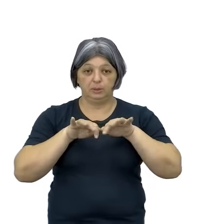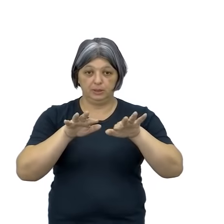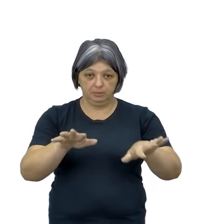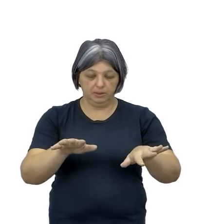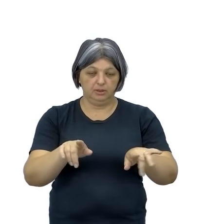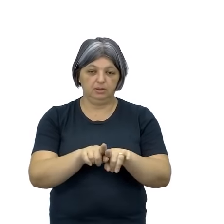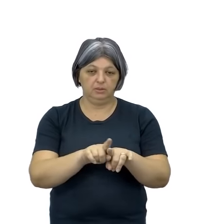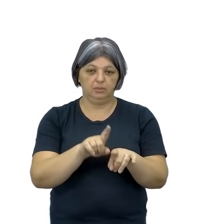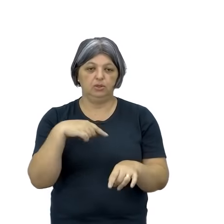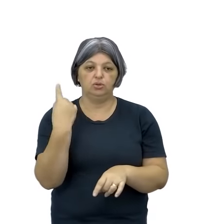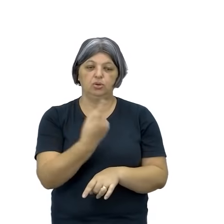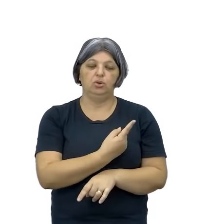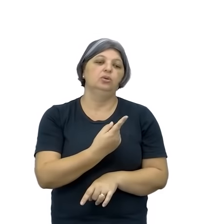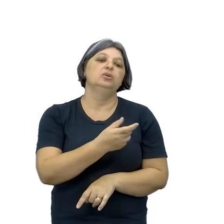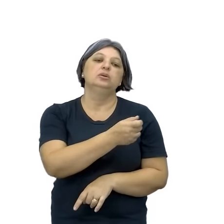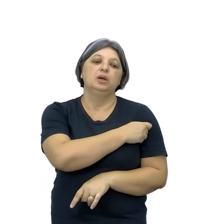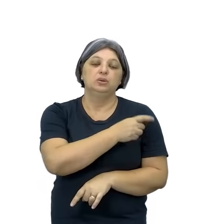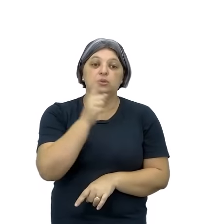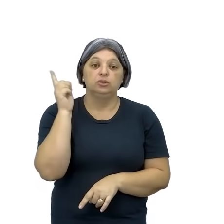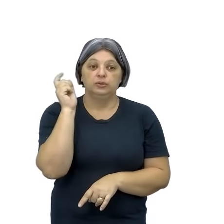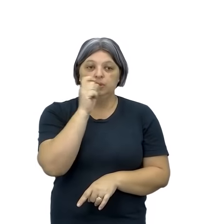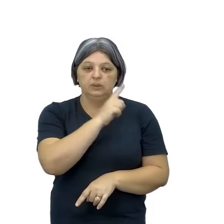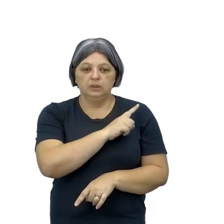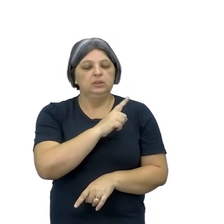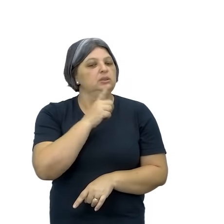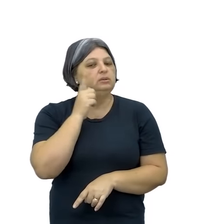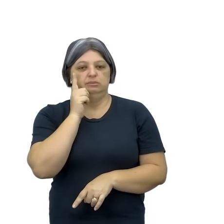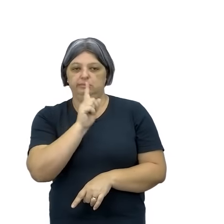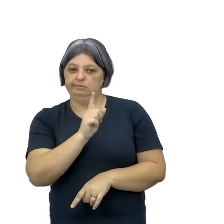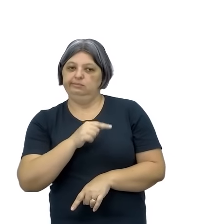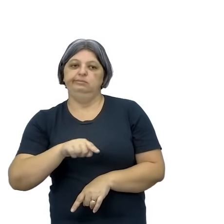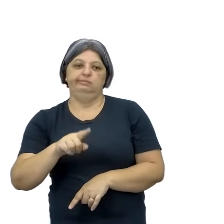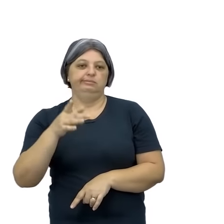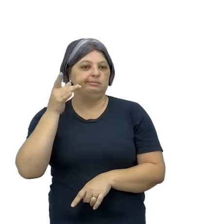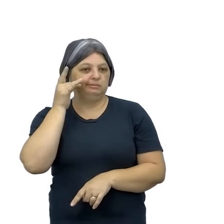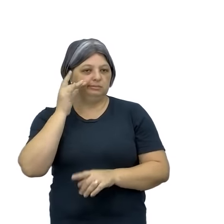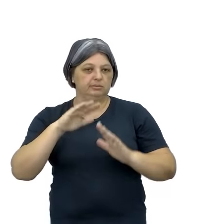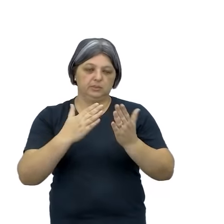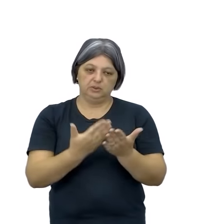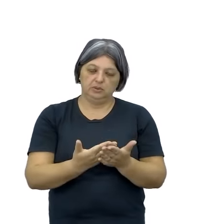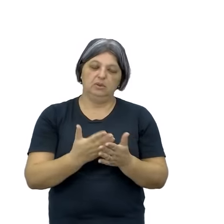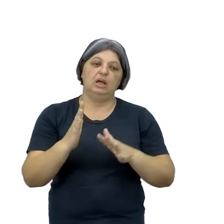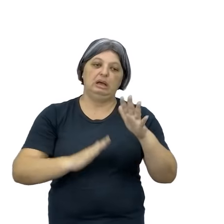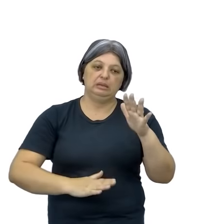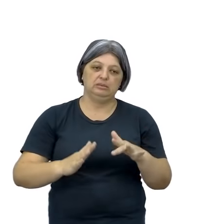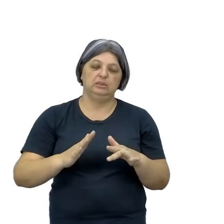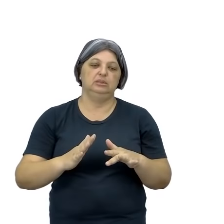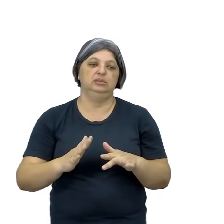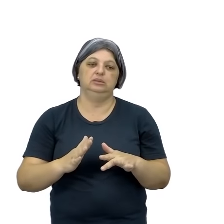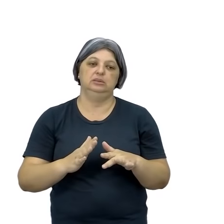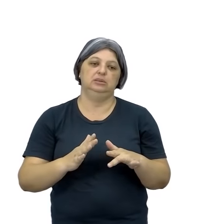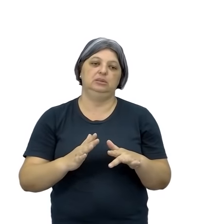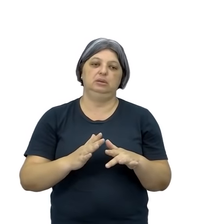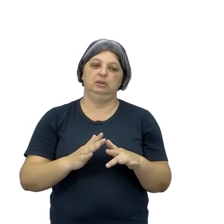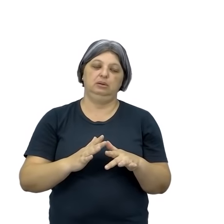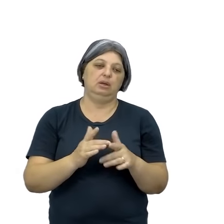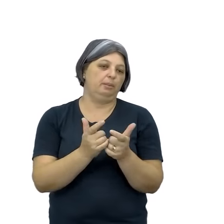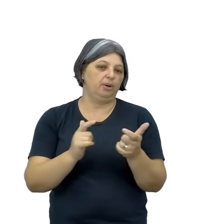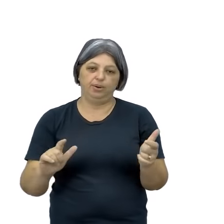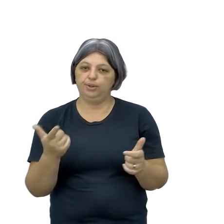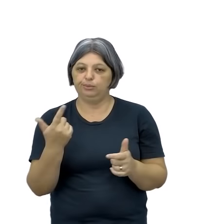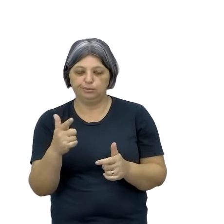nossos estudantes estavam com dificuldades, né, de não poder ir à escola, às vezes nem todos tinham acesso à internet, né, então essas